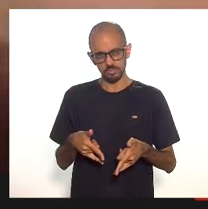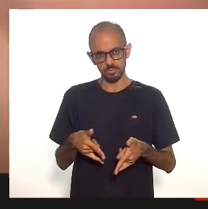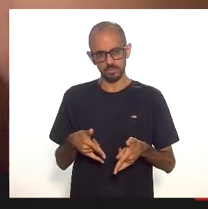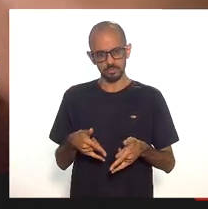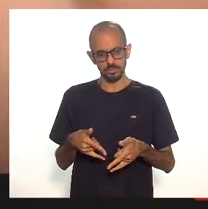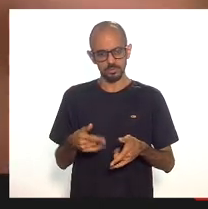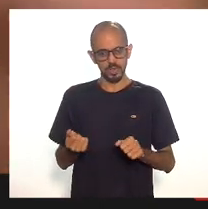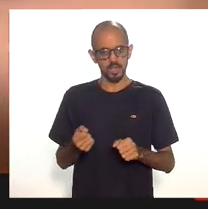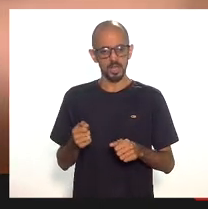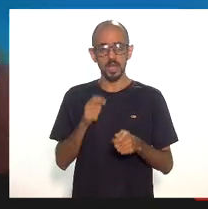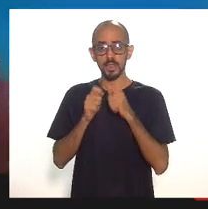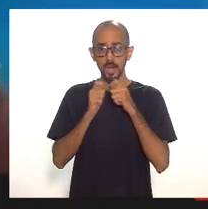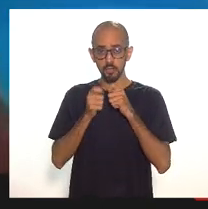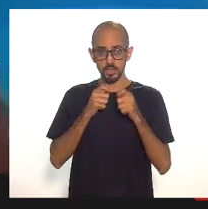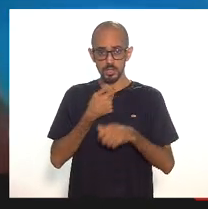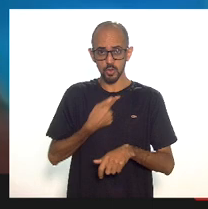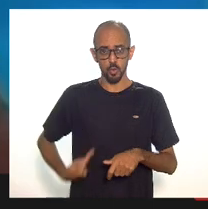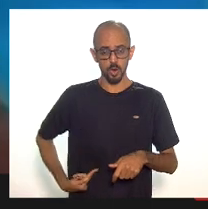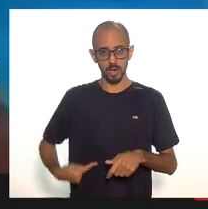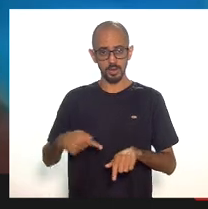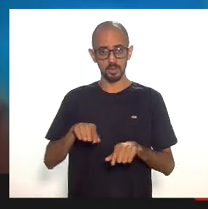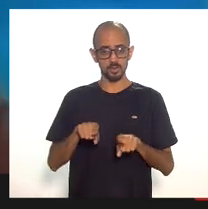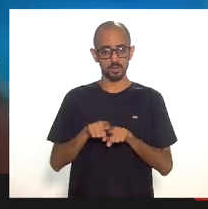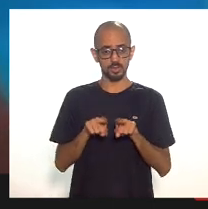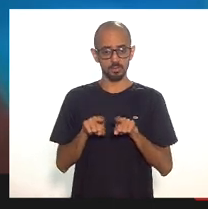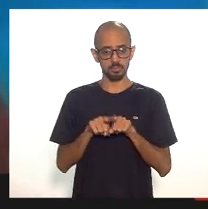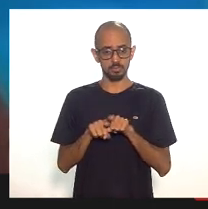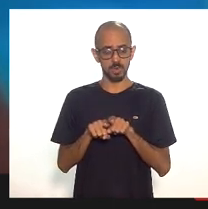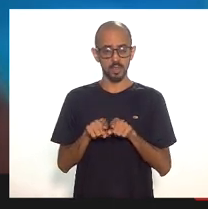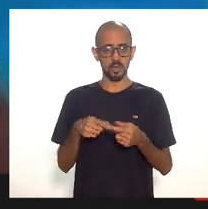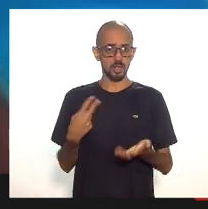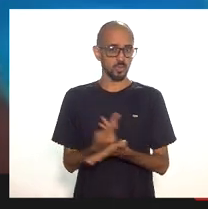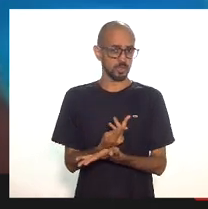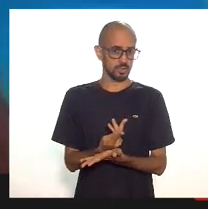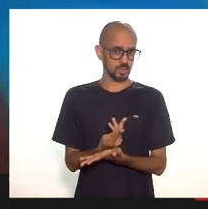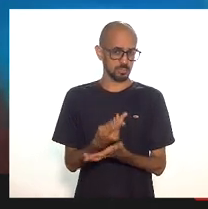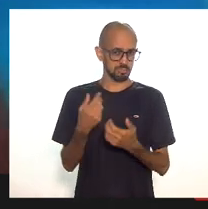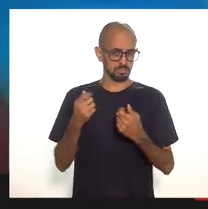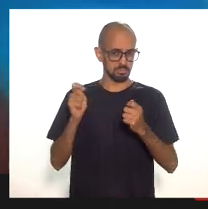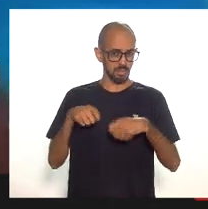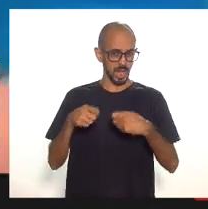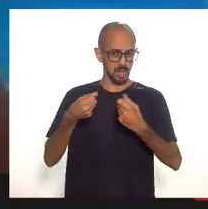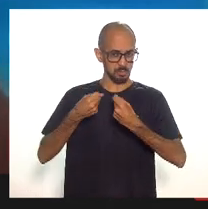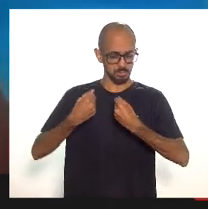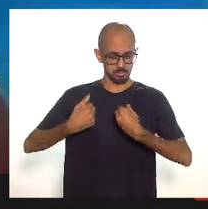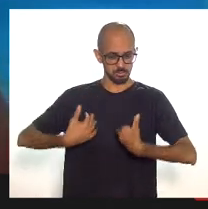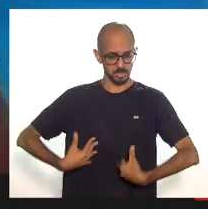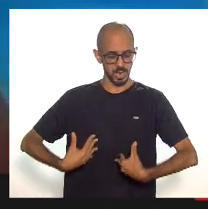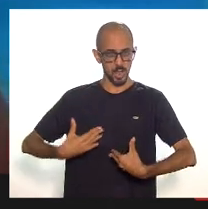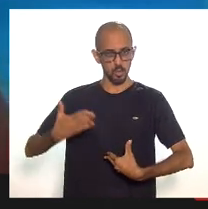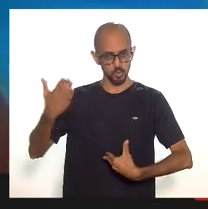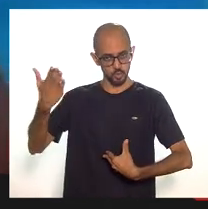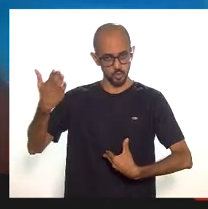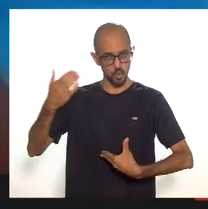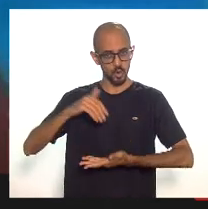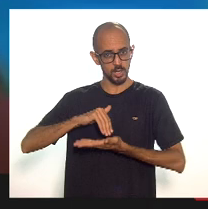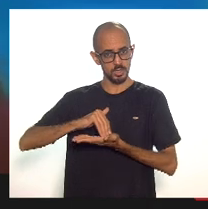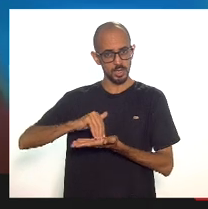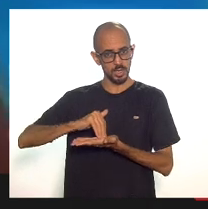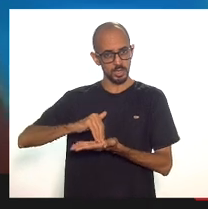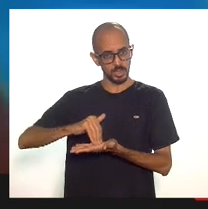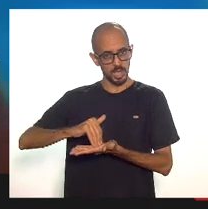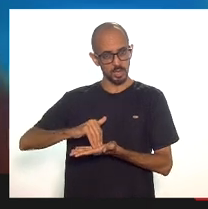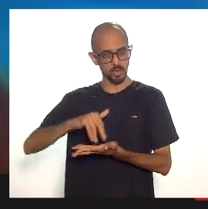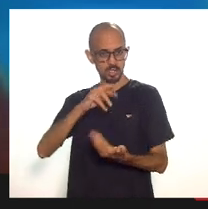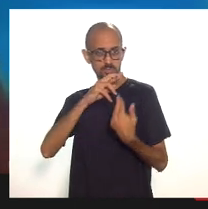a entrevista do governador e a realidade do mundo? O senhor podia nos dar essa explicação? O senhor, como secretário, o que o senhor tem hoje? O senhor é